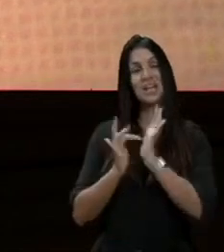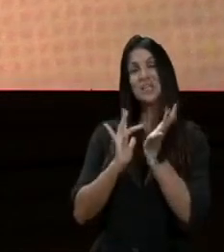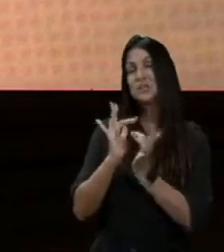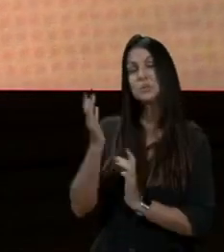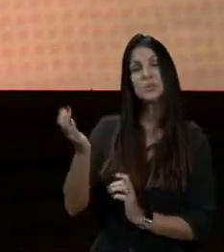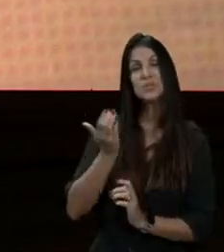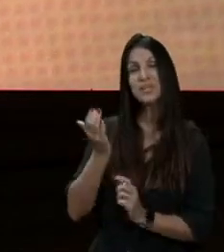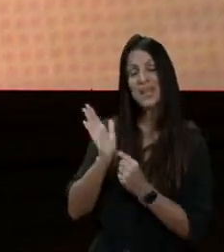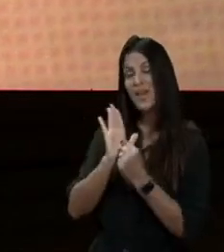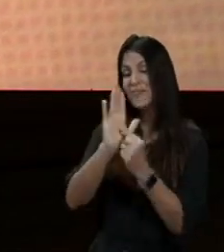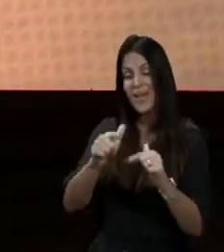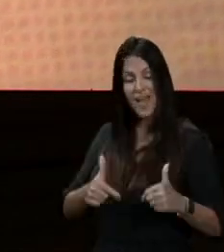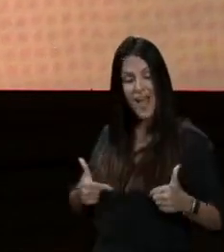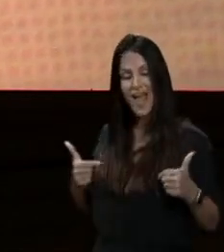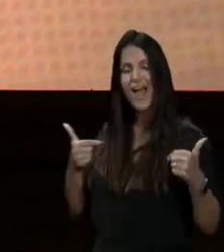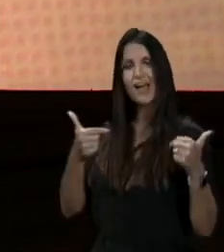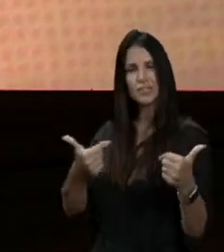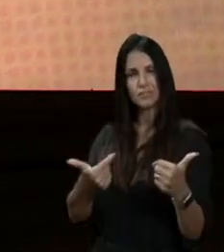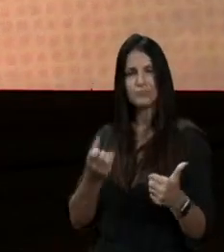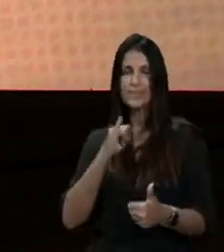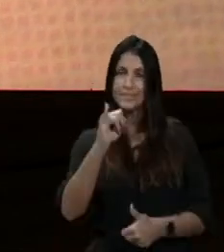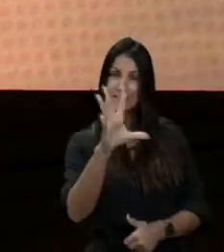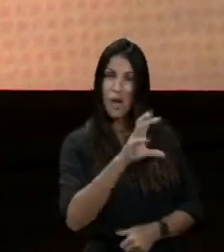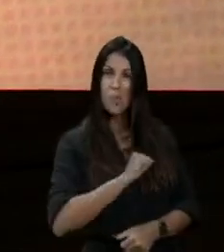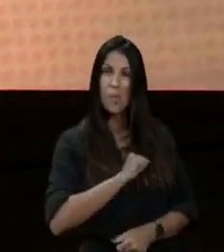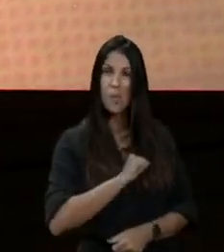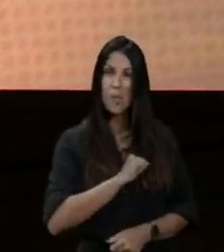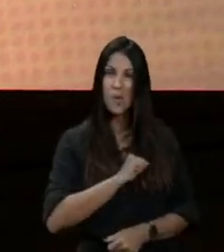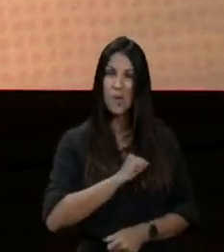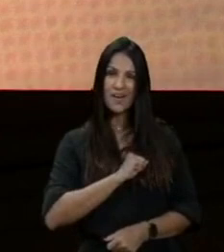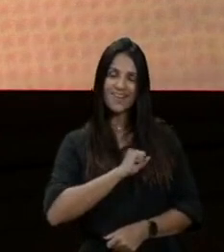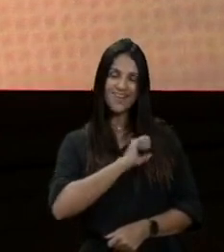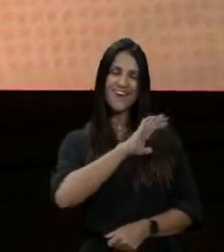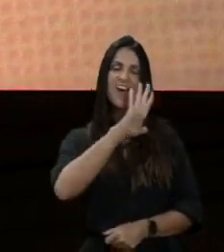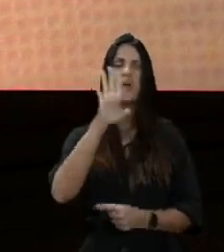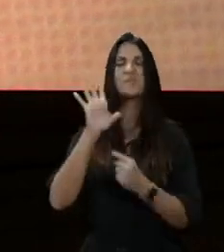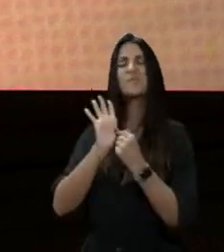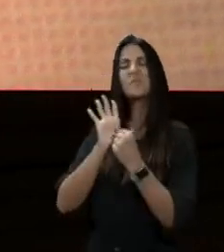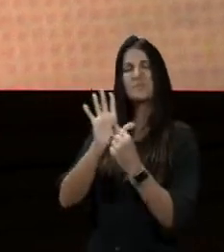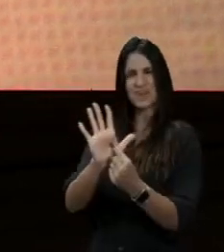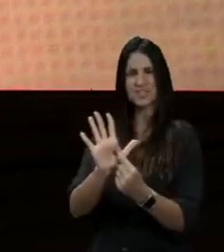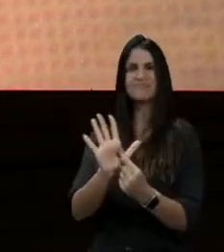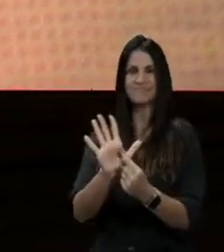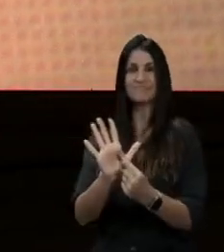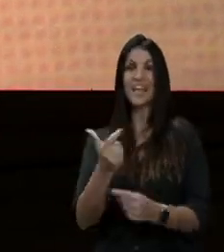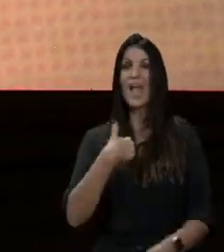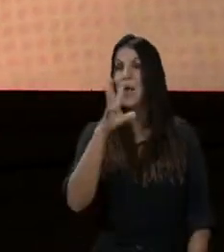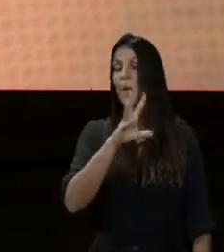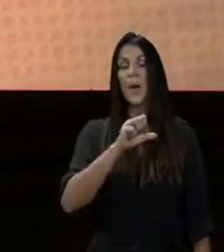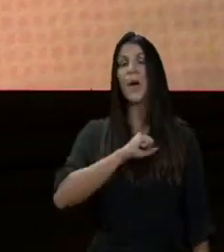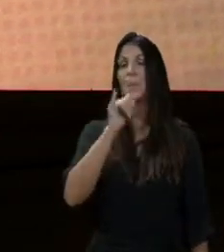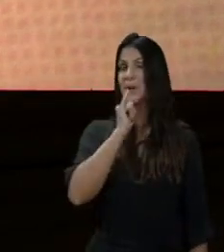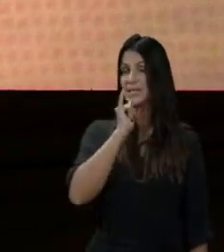ama mostra a e quem ama revela e Eu amo meus filhos e fiz a gente